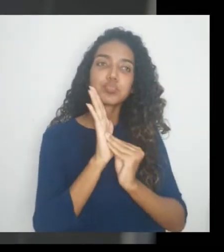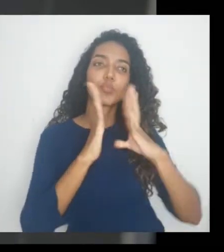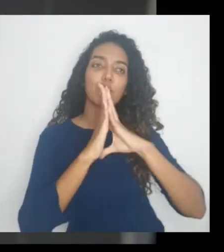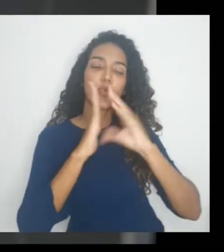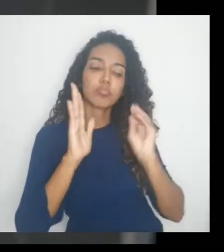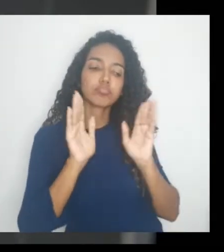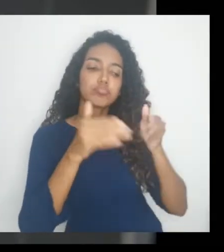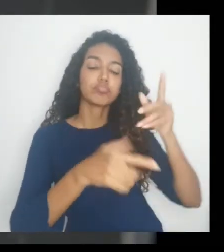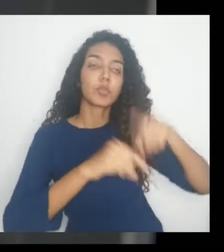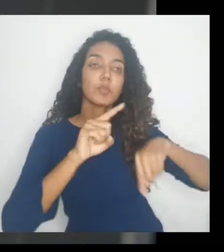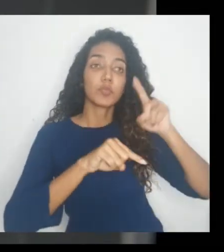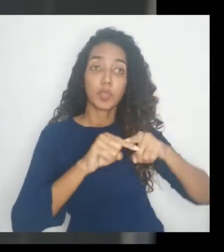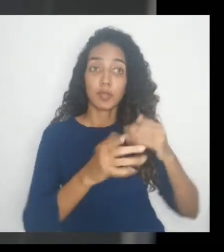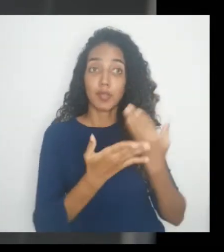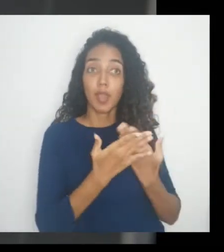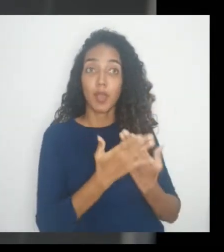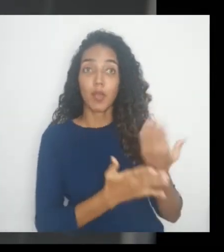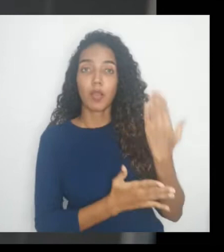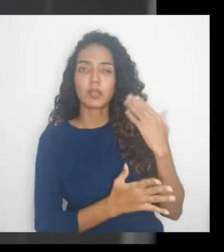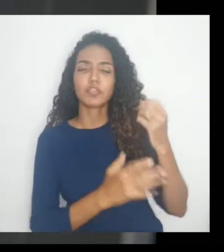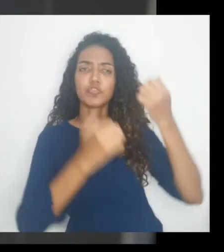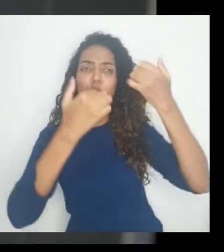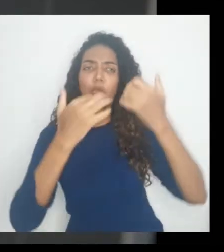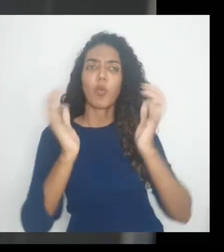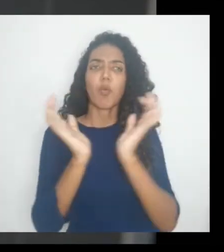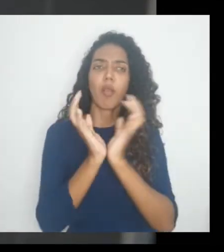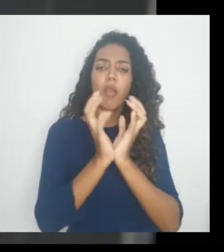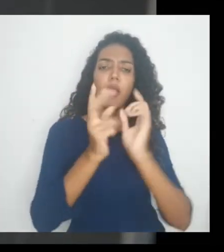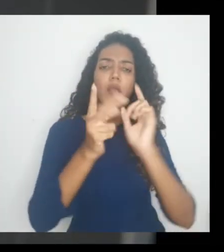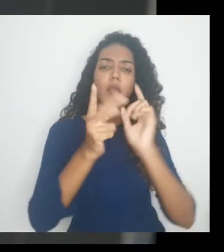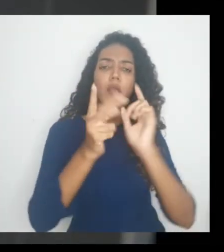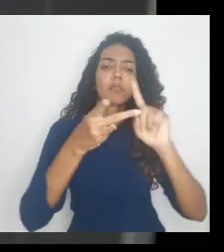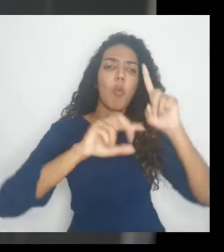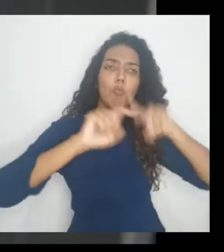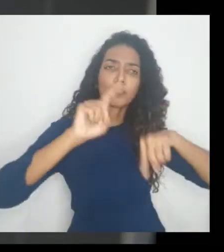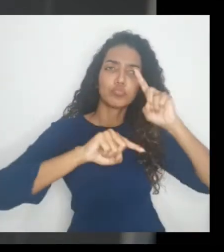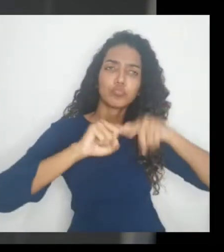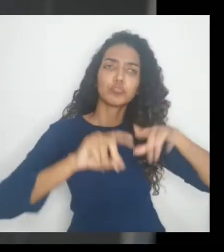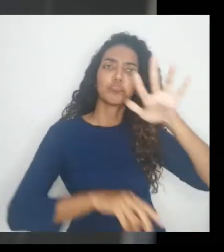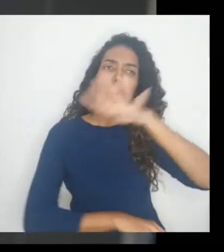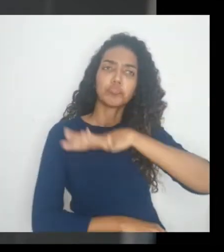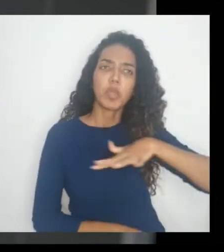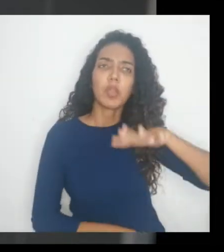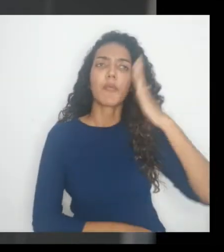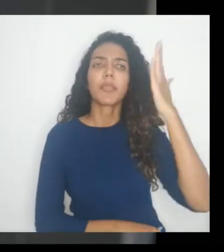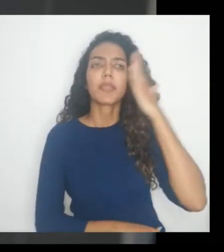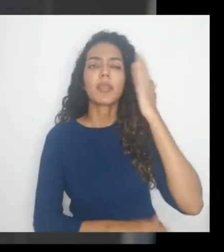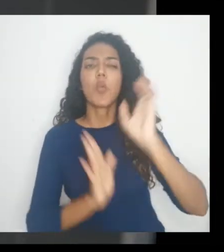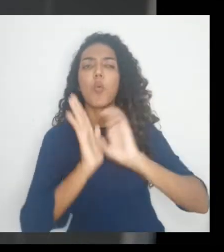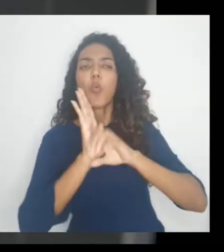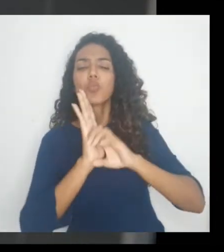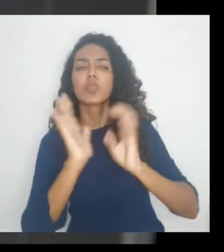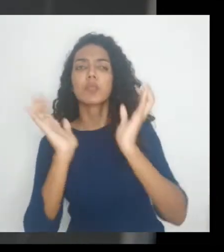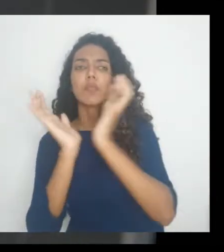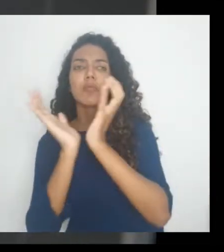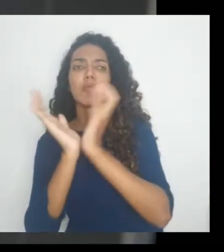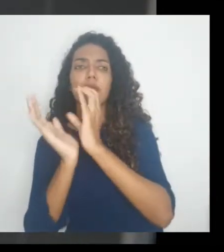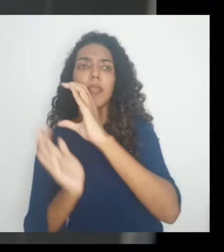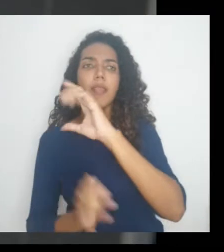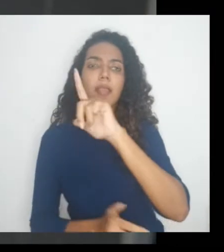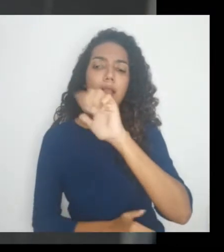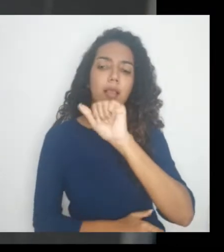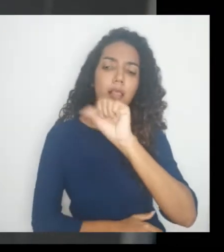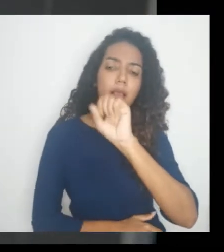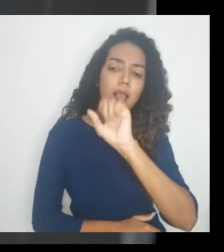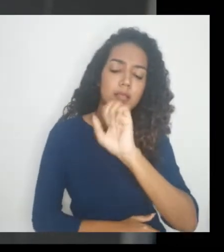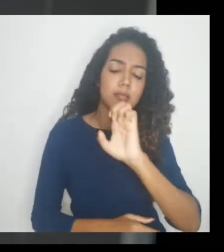falou sobre classes e objetos de uma forma geral, a gente já entendeu o conceito de classes e objetos, e na